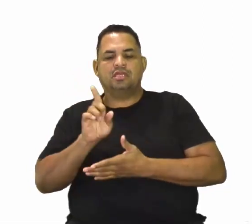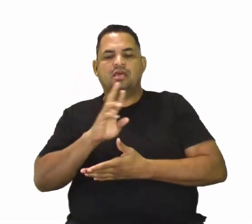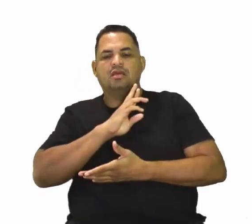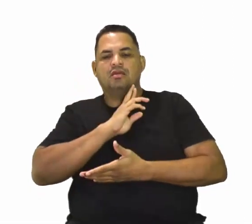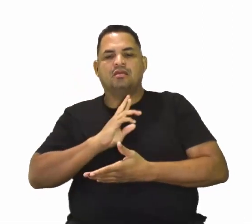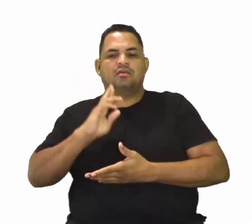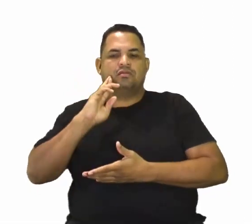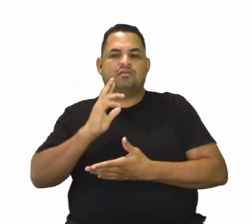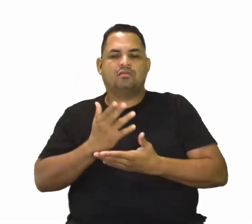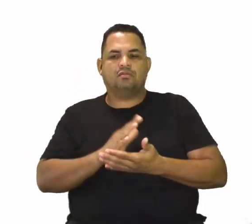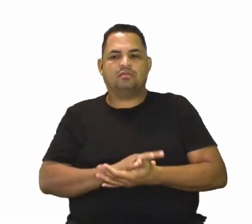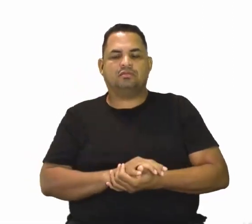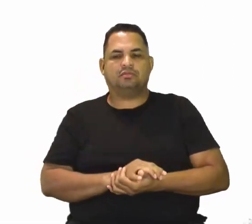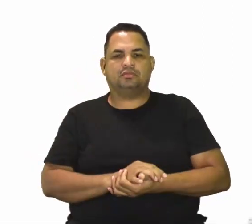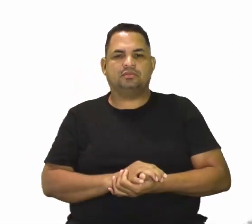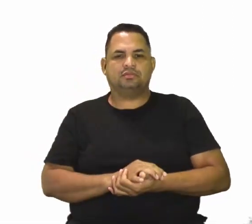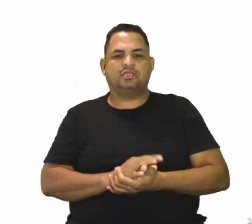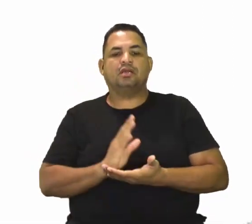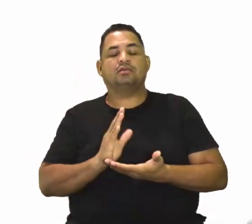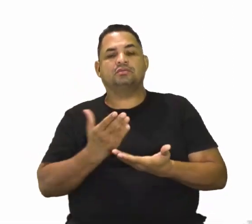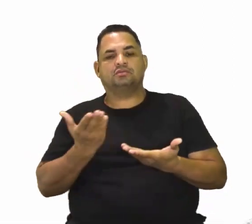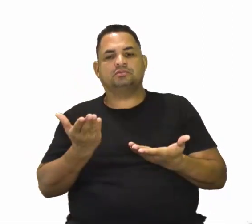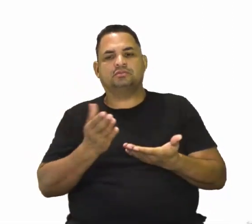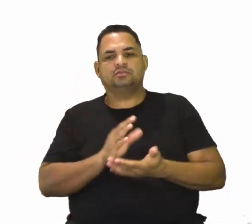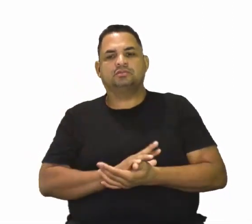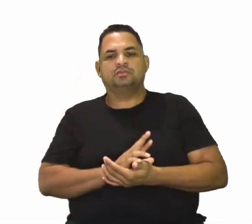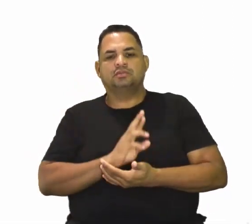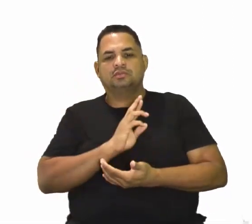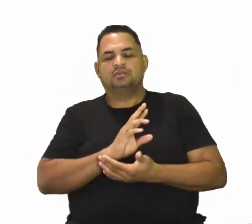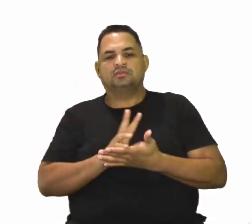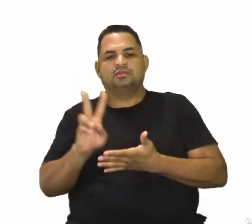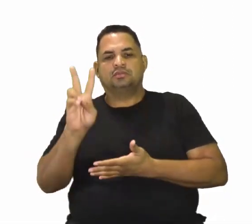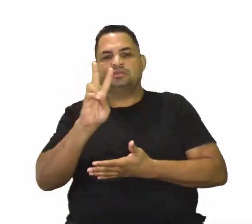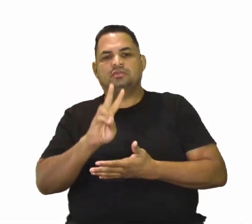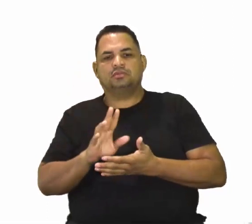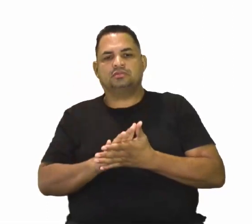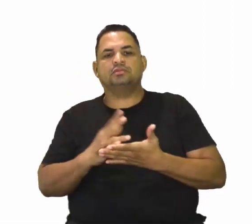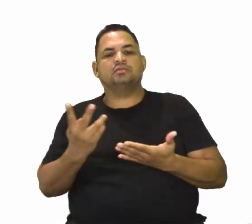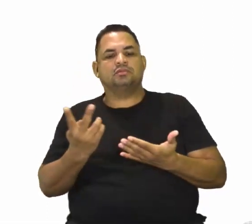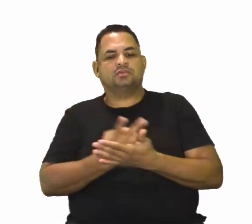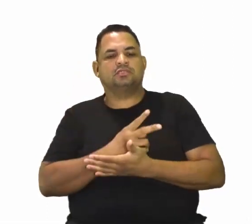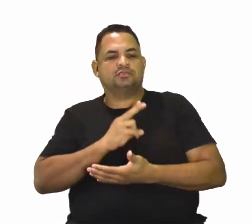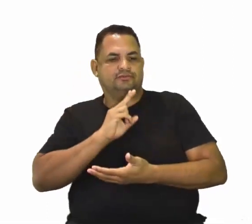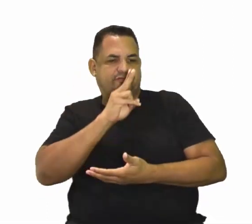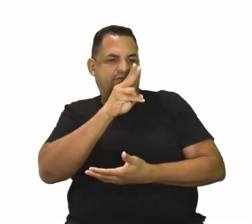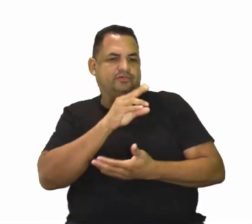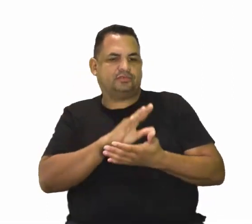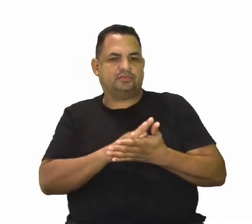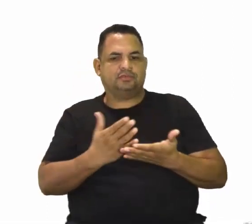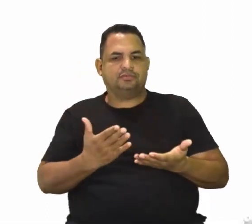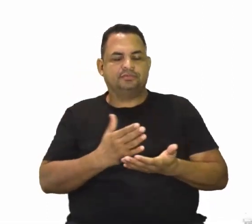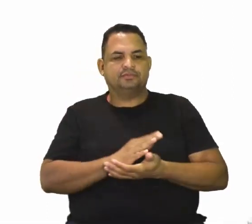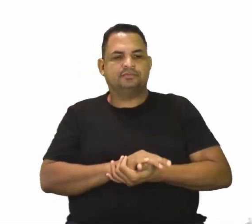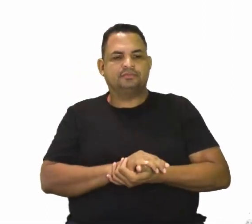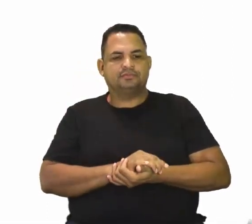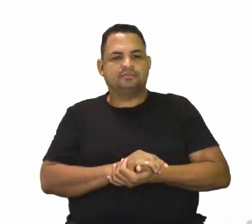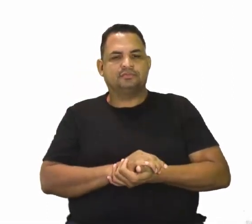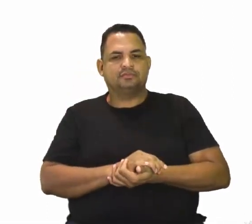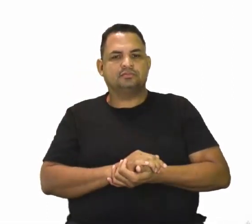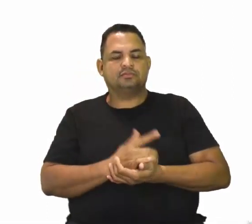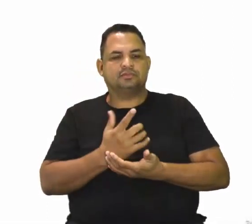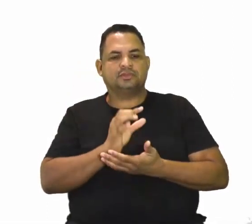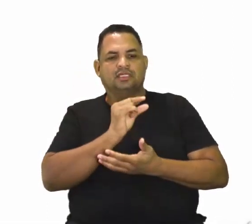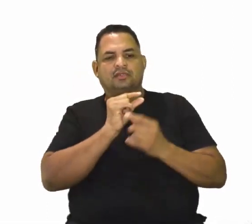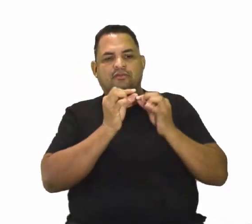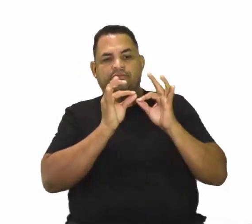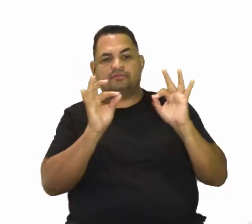Mas já tinha acontecido isso com os haitianos, mas com os venezuelanos vai ser muito forte. E a gente ficou com essa